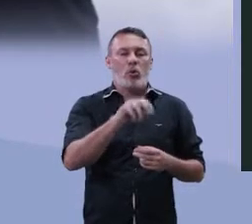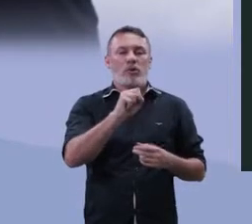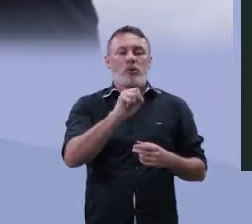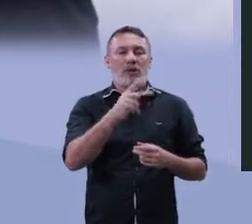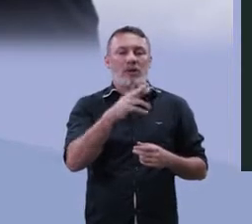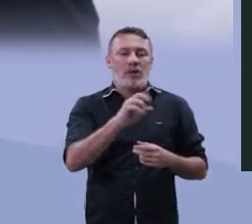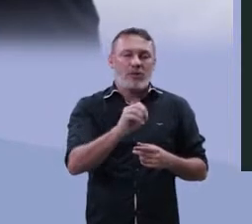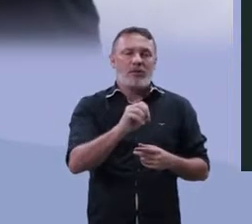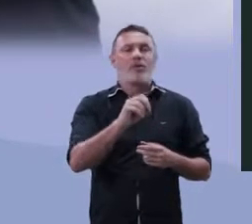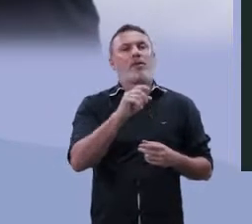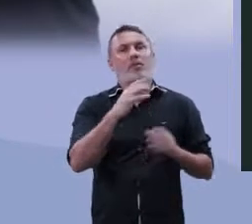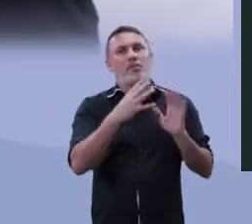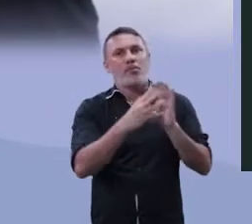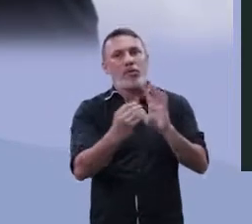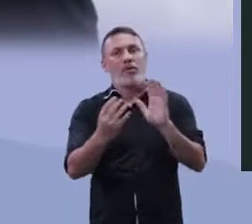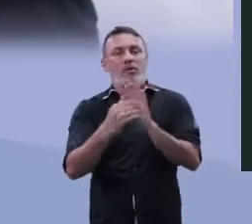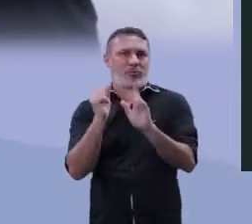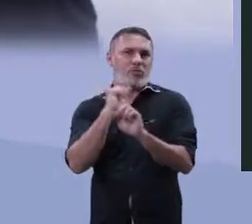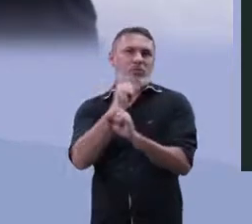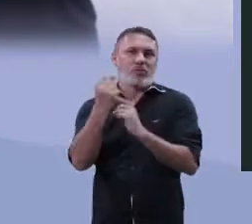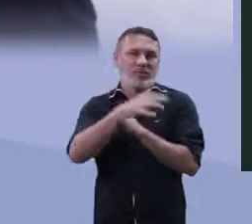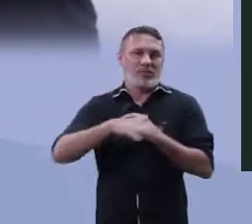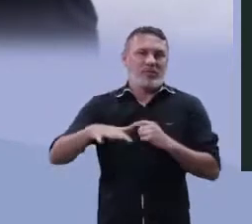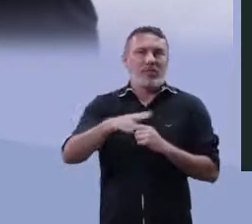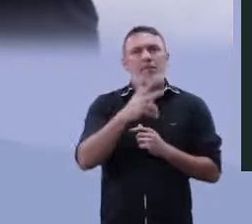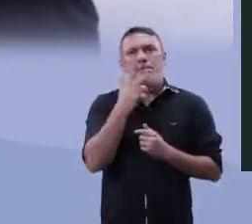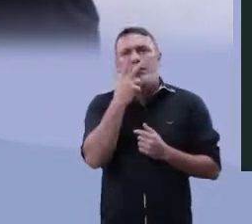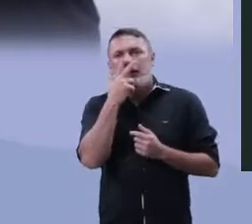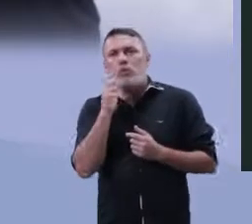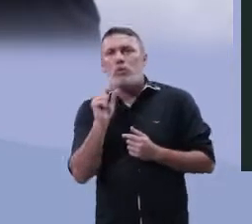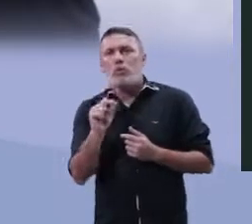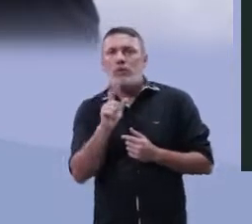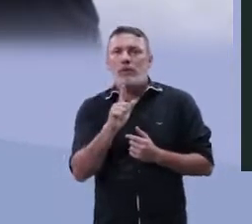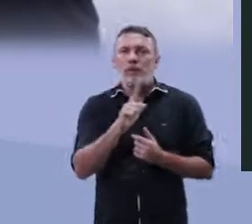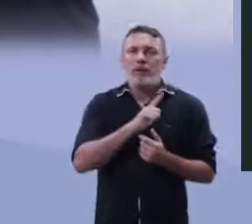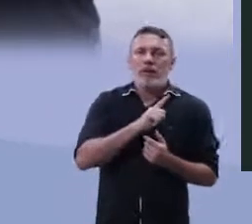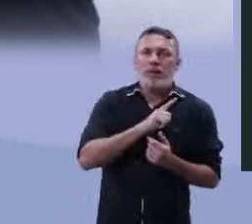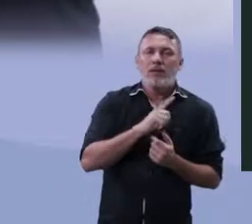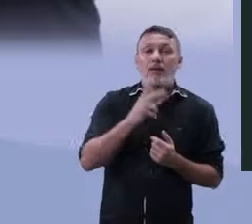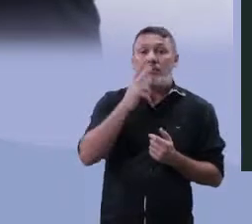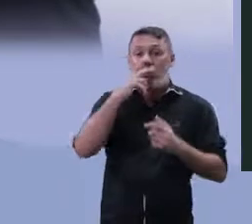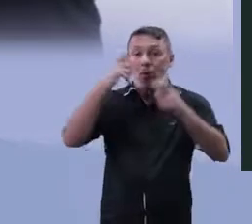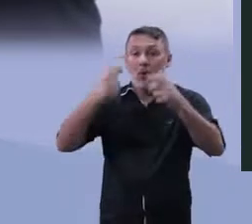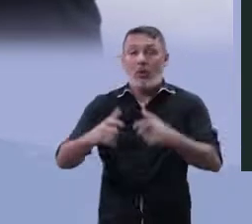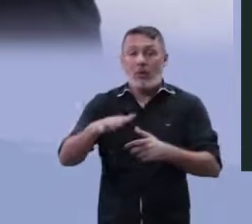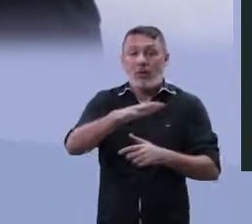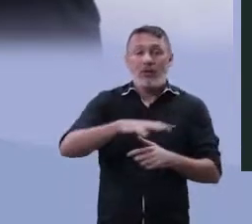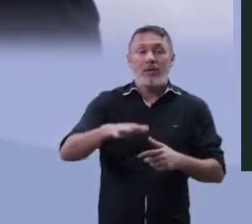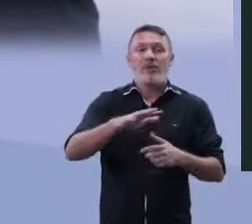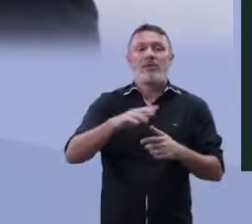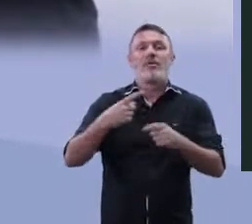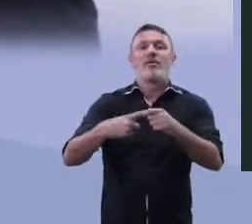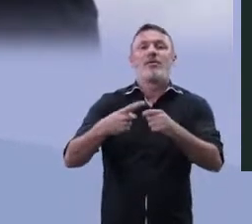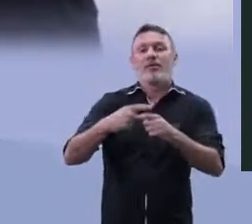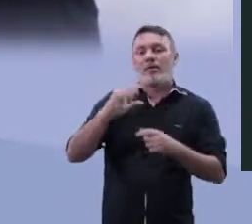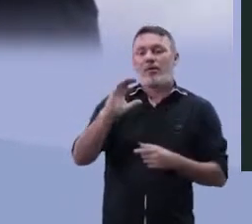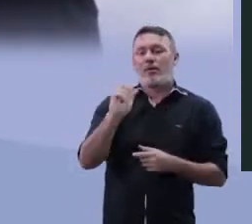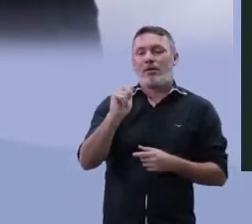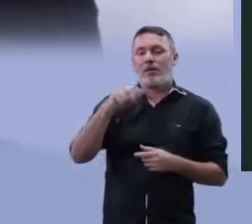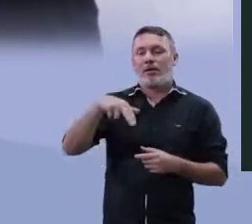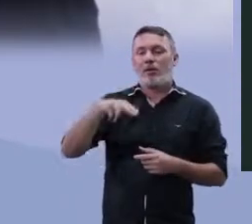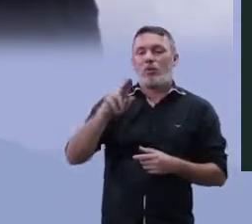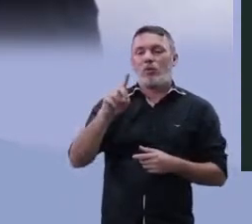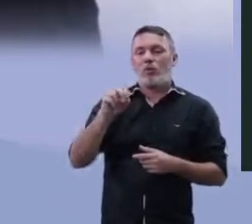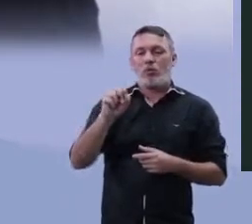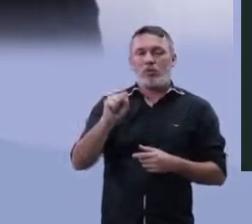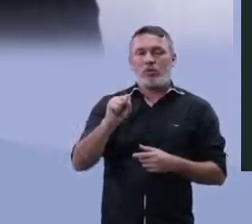dois modelos de sociedade que acabam por fazer, né, de Canudos um laboratório social bastante